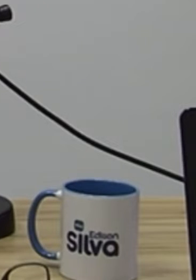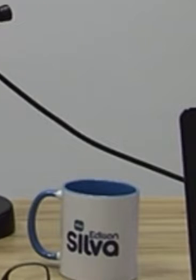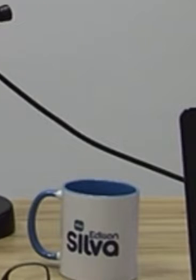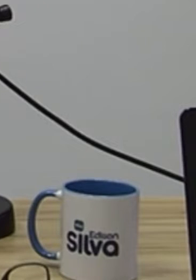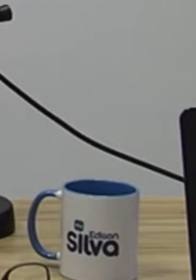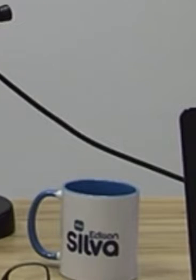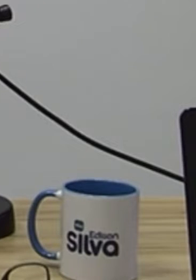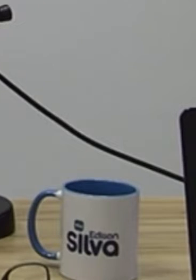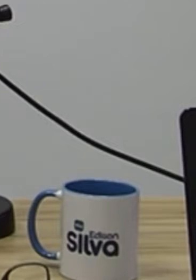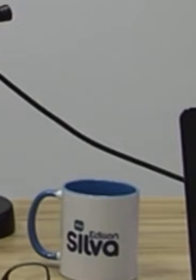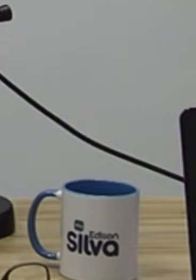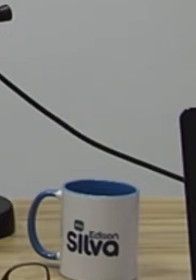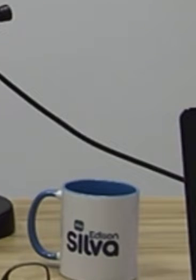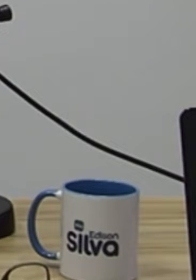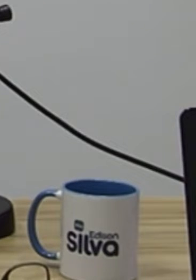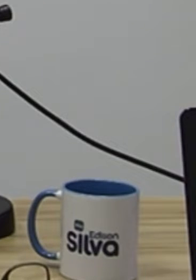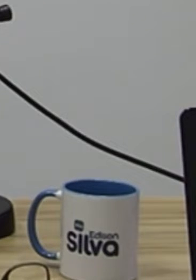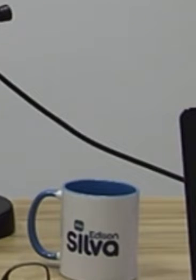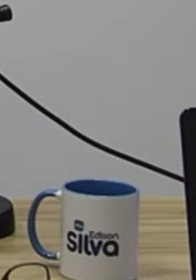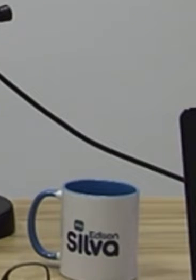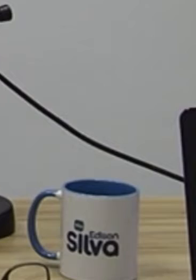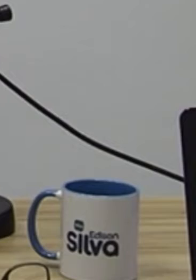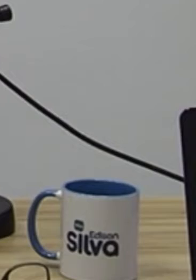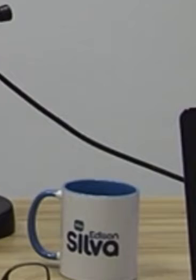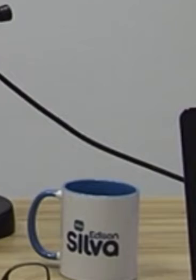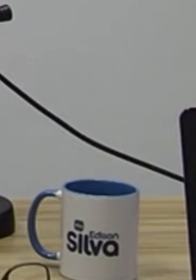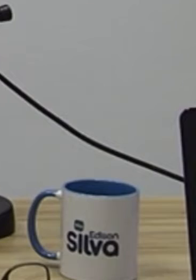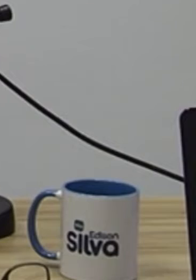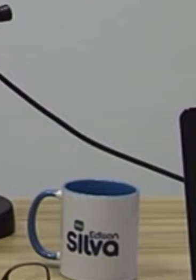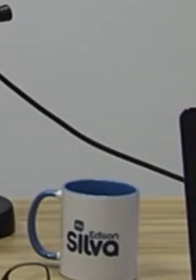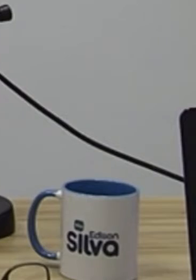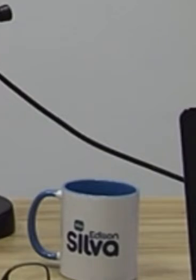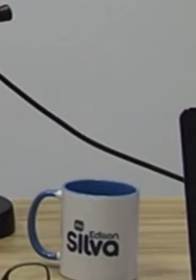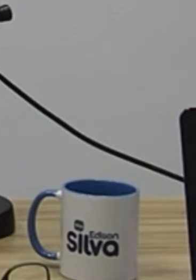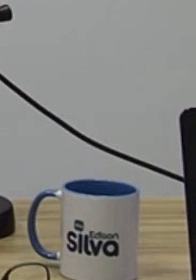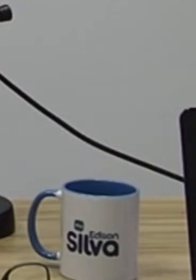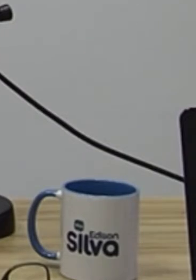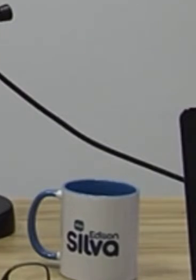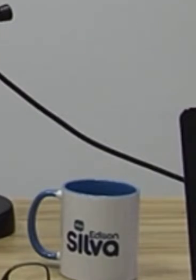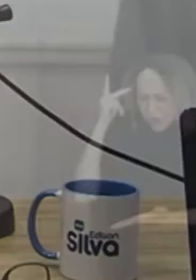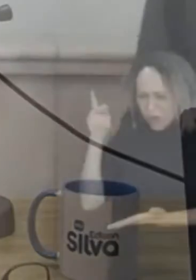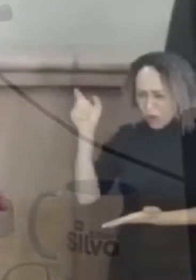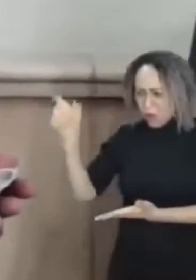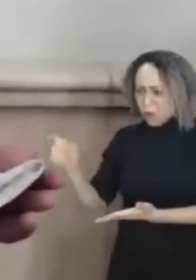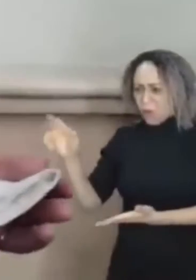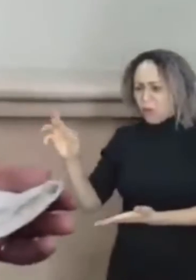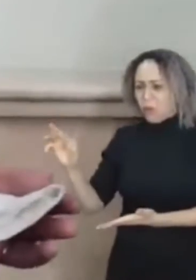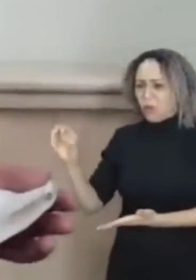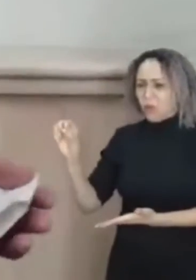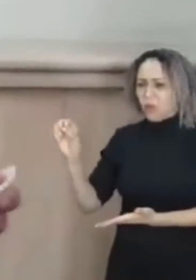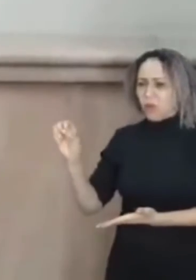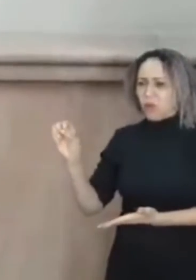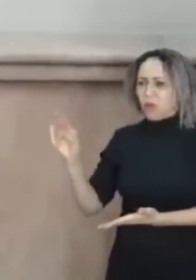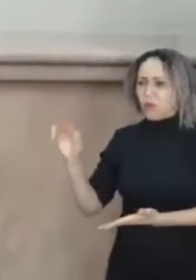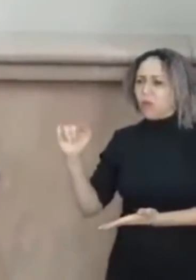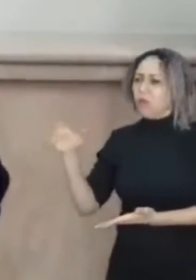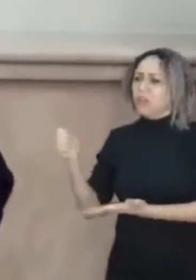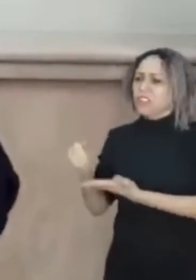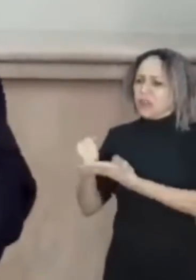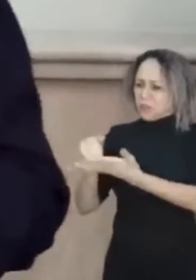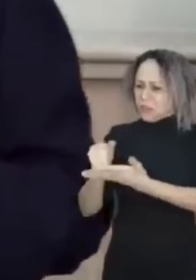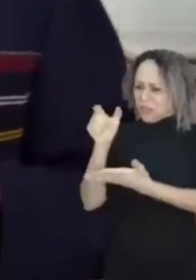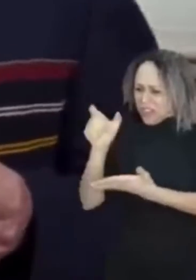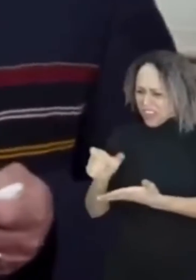ex-governador do estado de São Paulo. Vamos ouvir o que disse Lula. A decisão